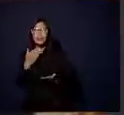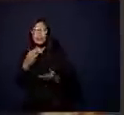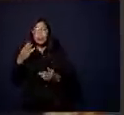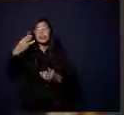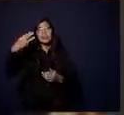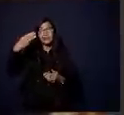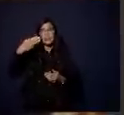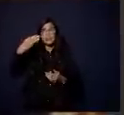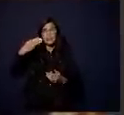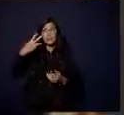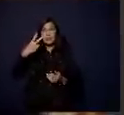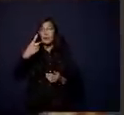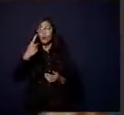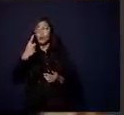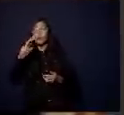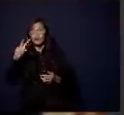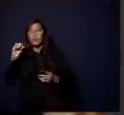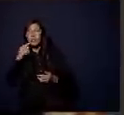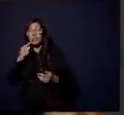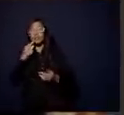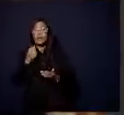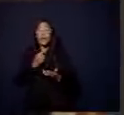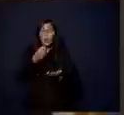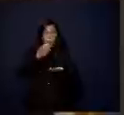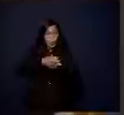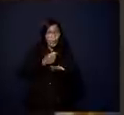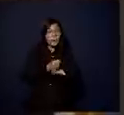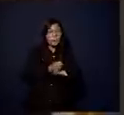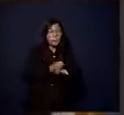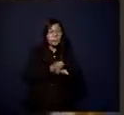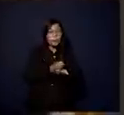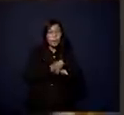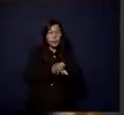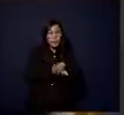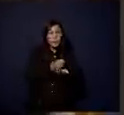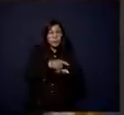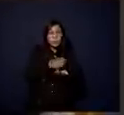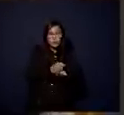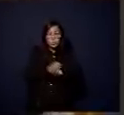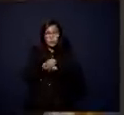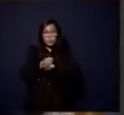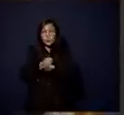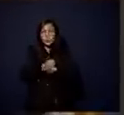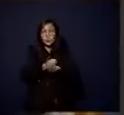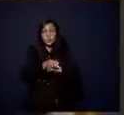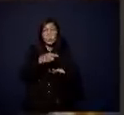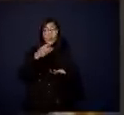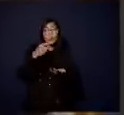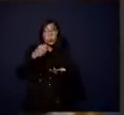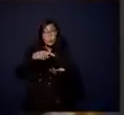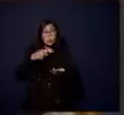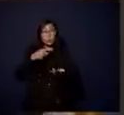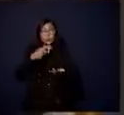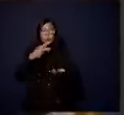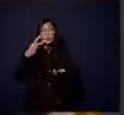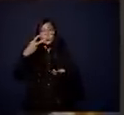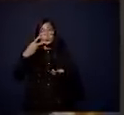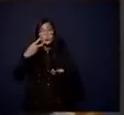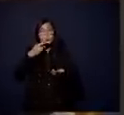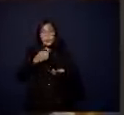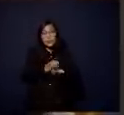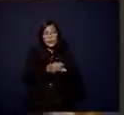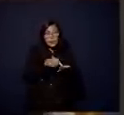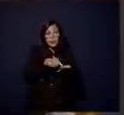problema um bom Iva é cobrado no destino aqui no Brasil tanto ICMS quanto ISS São cobrados dominantemente na origem